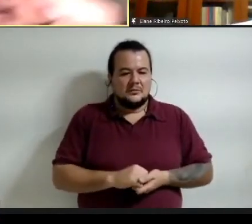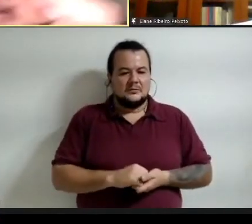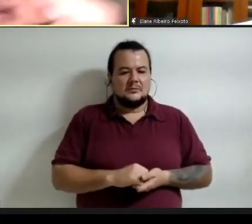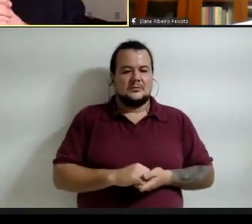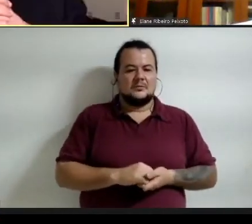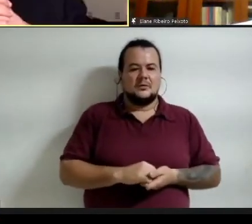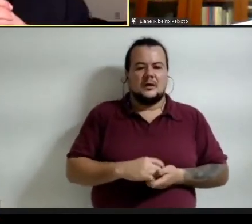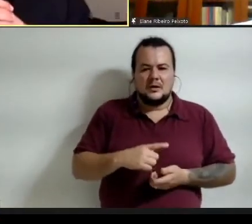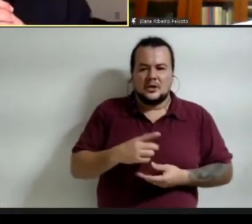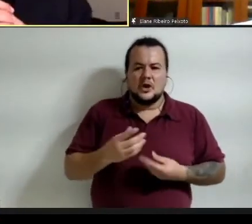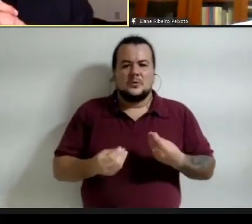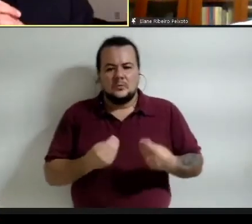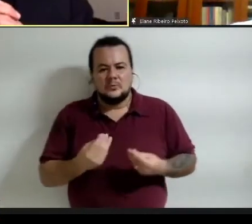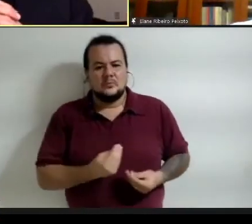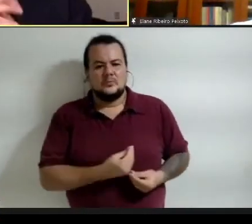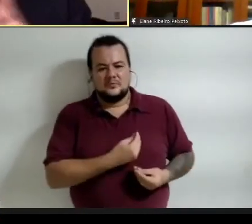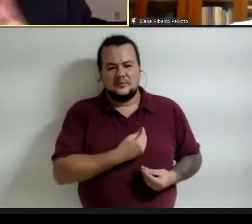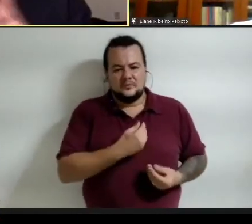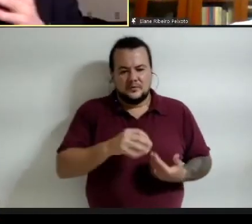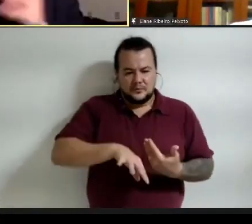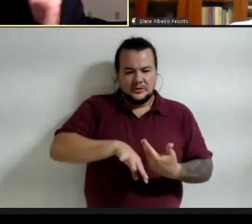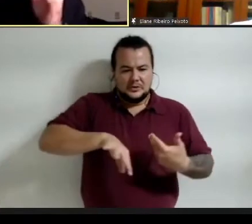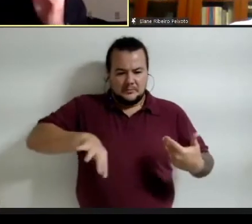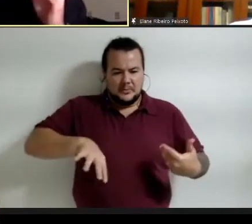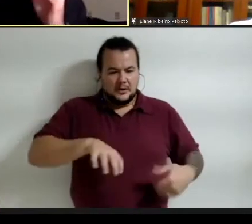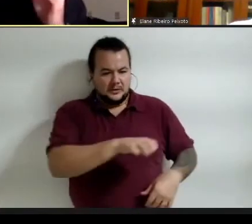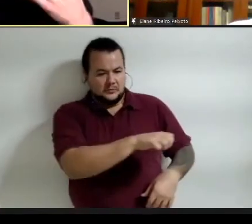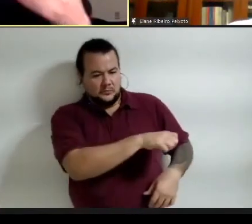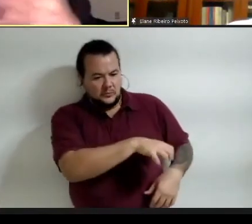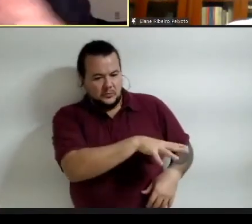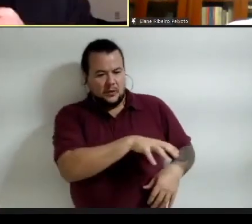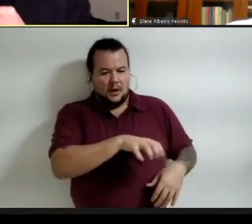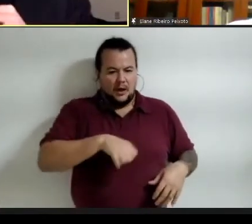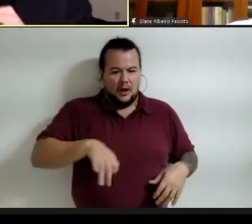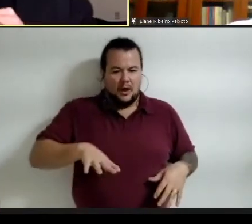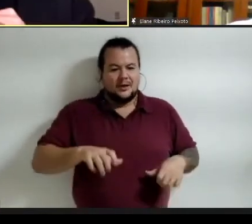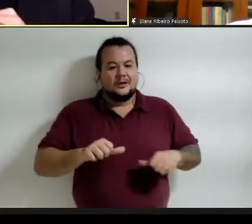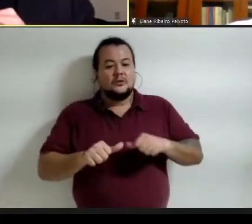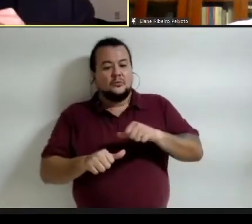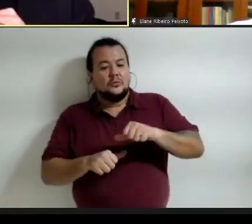outro é modificada